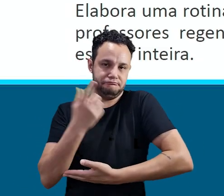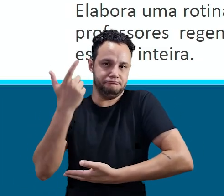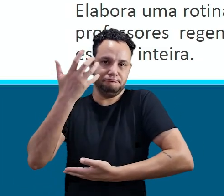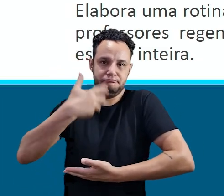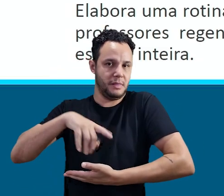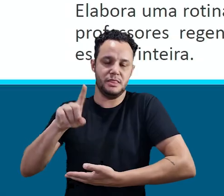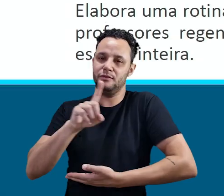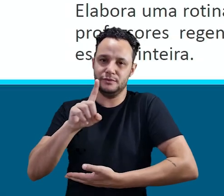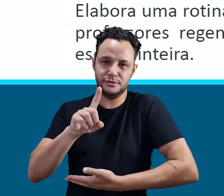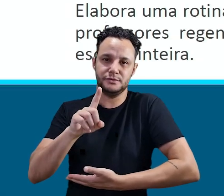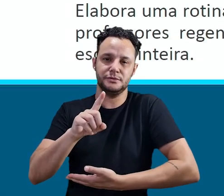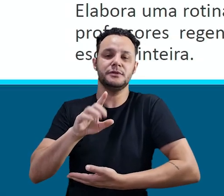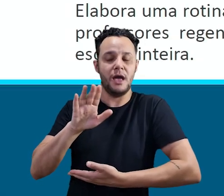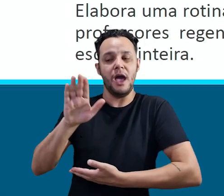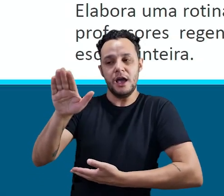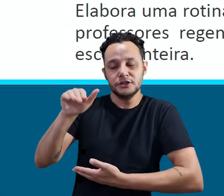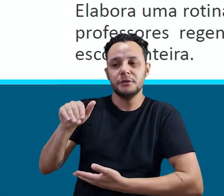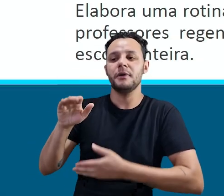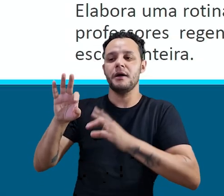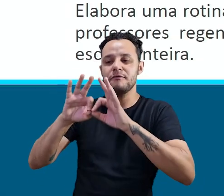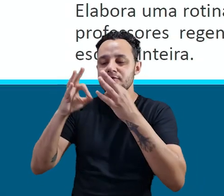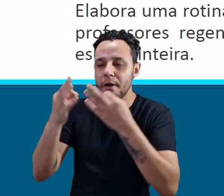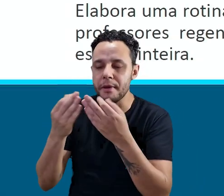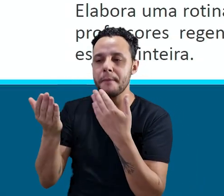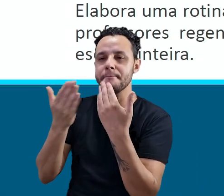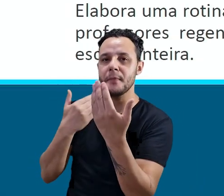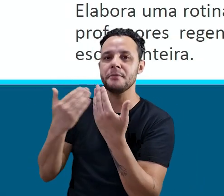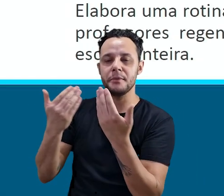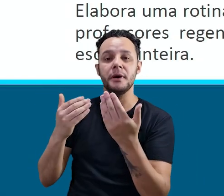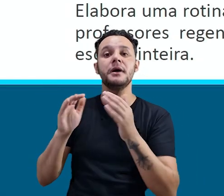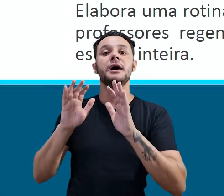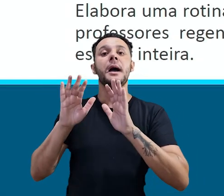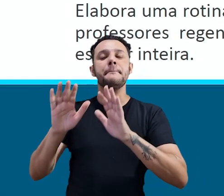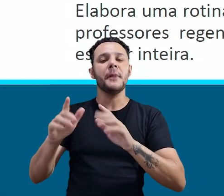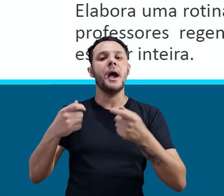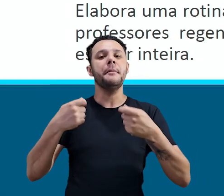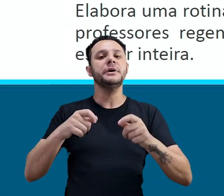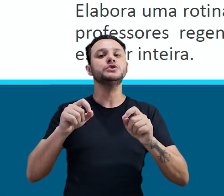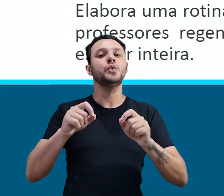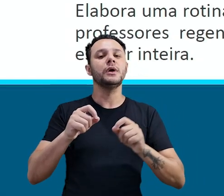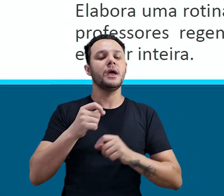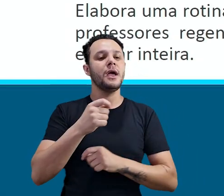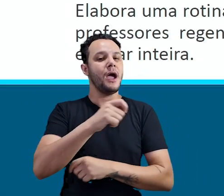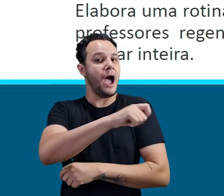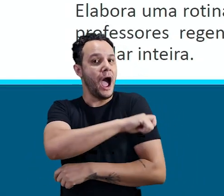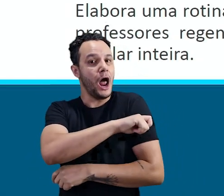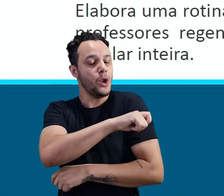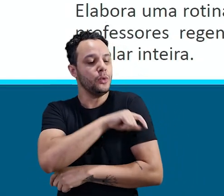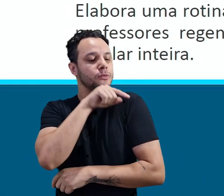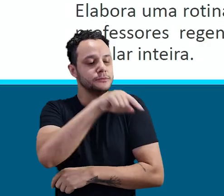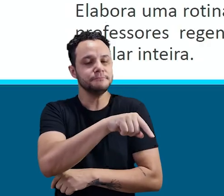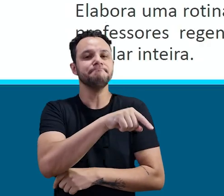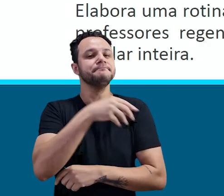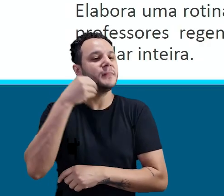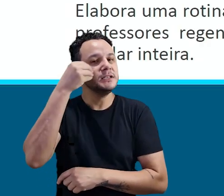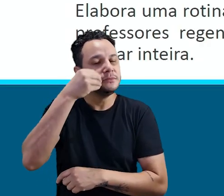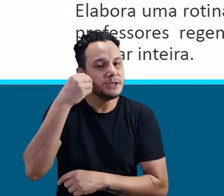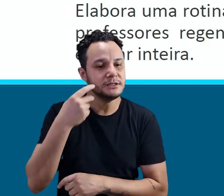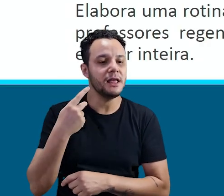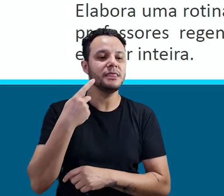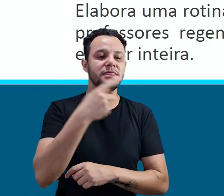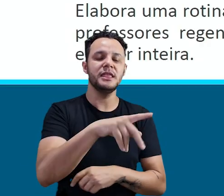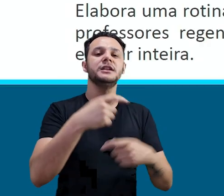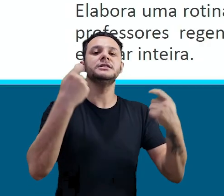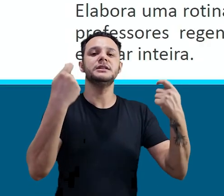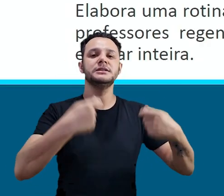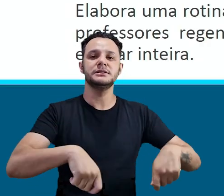um bebê, for uma criança pequena, a gente vai conversar mais com os pais, mas a gente pode, deve, precisa ouvir